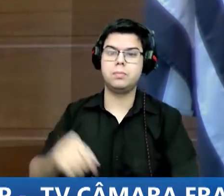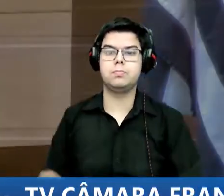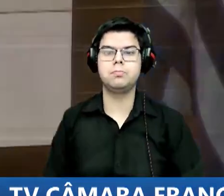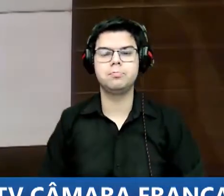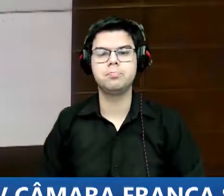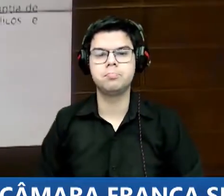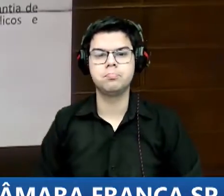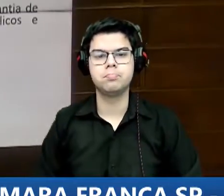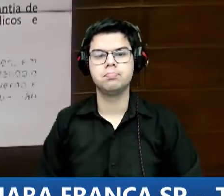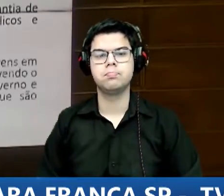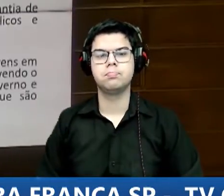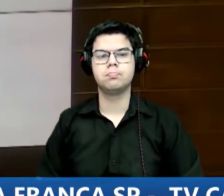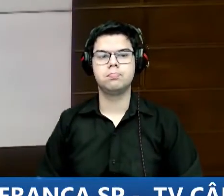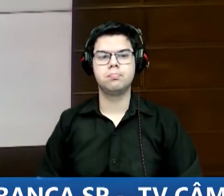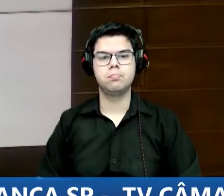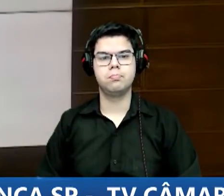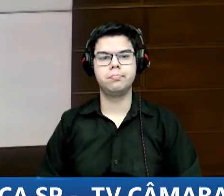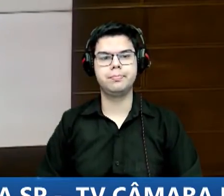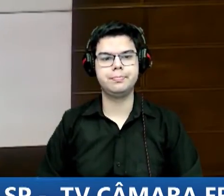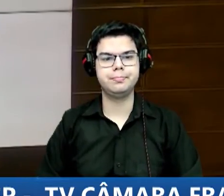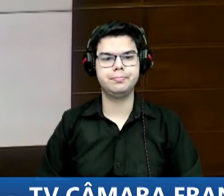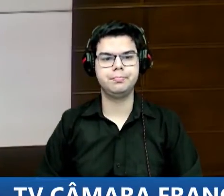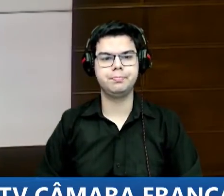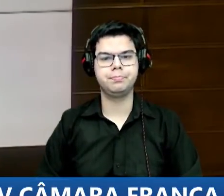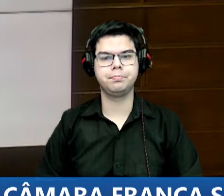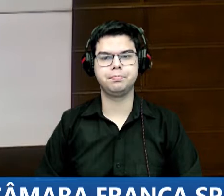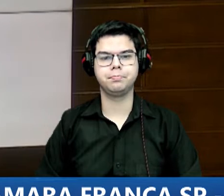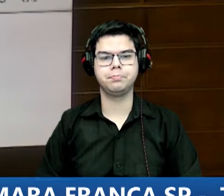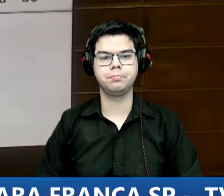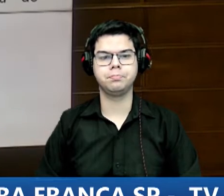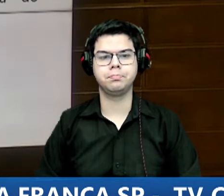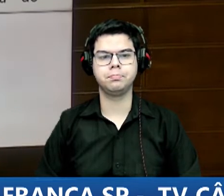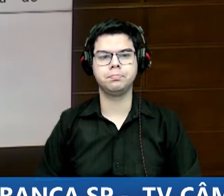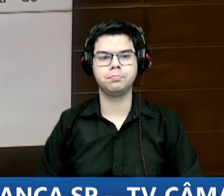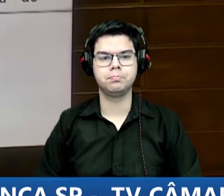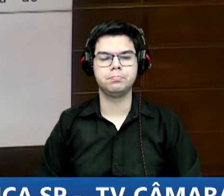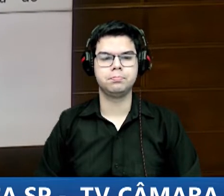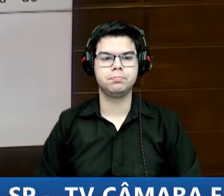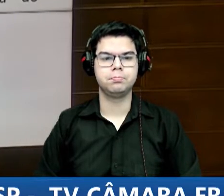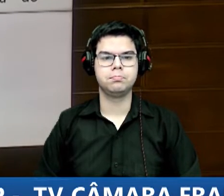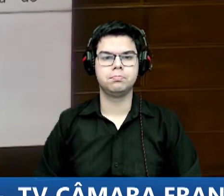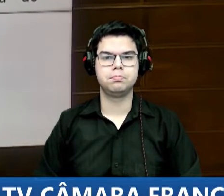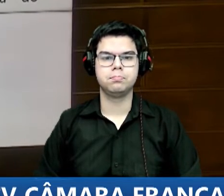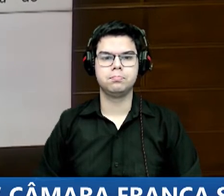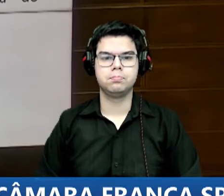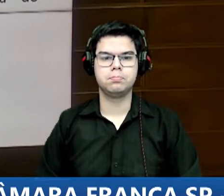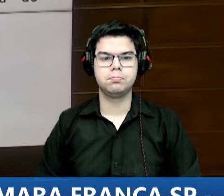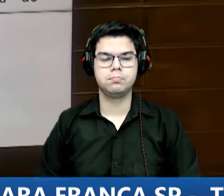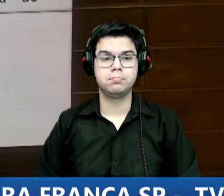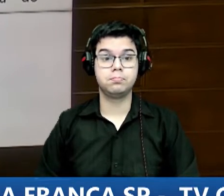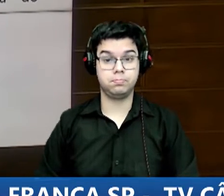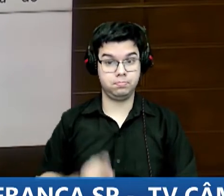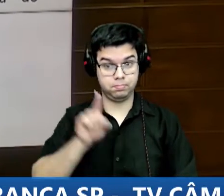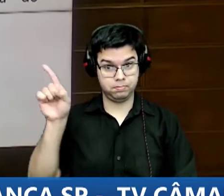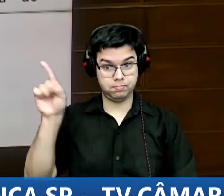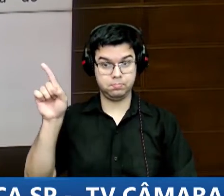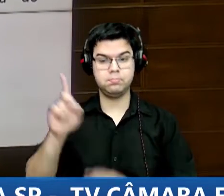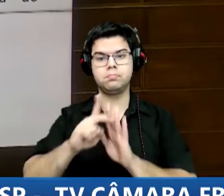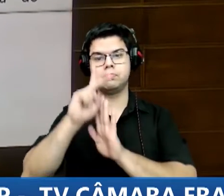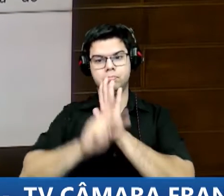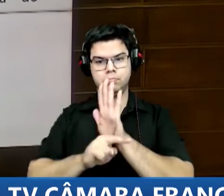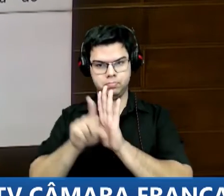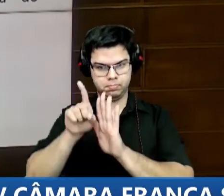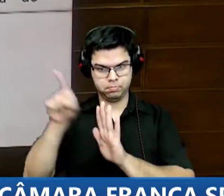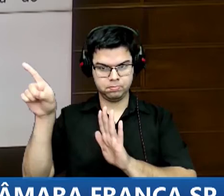Pode passar, porque esse é só da vocação, eu já falei rapidamente. Agora, esse projeto, vereadores, eu tomo a